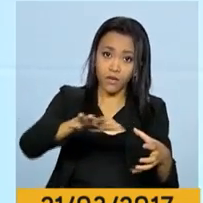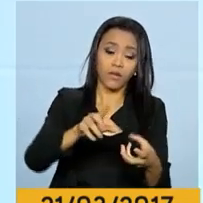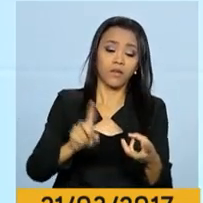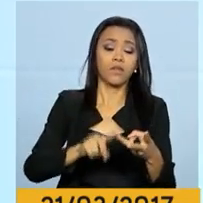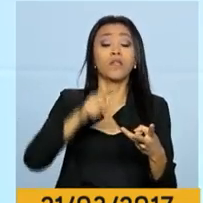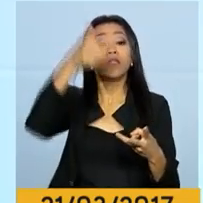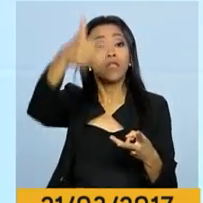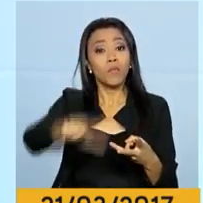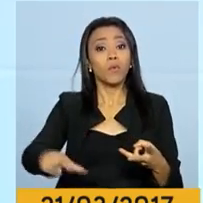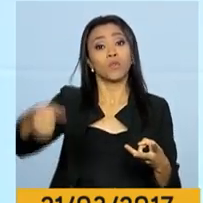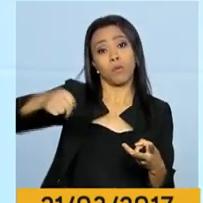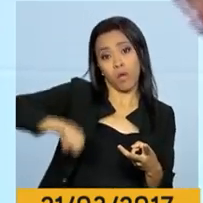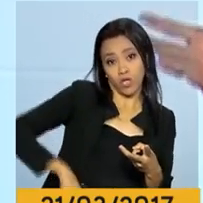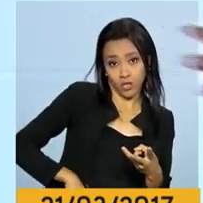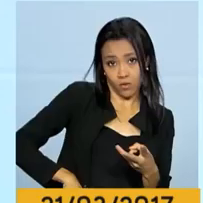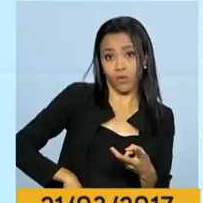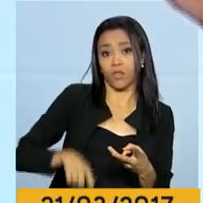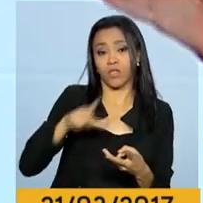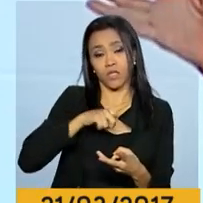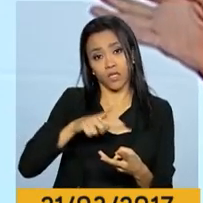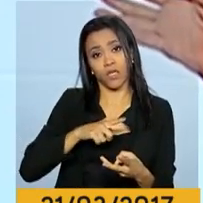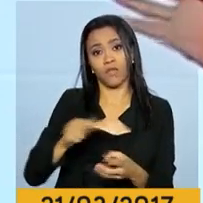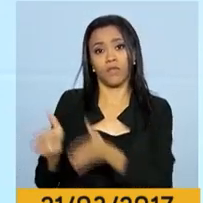depois com os senhores embaixadores